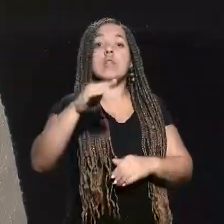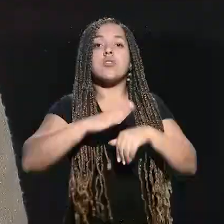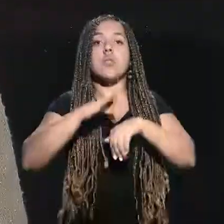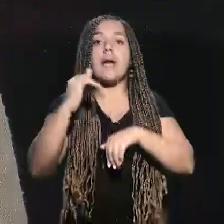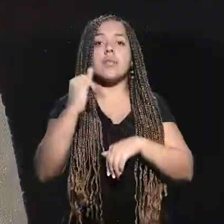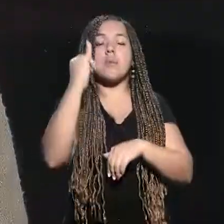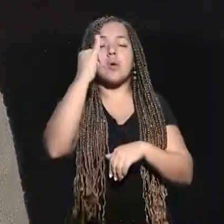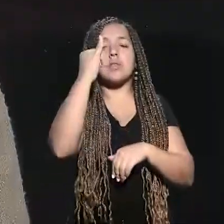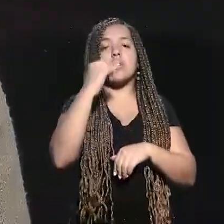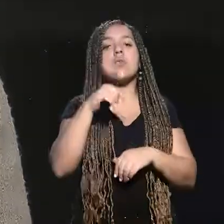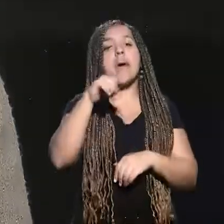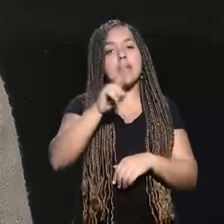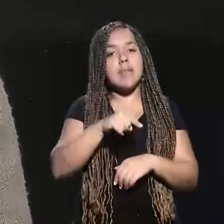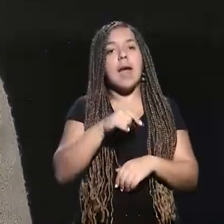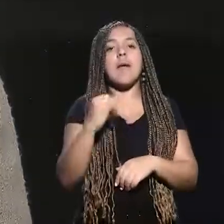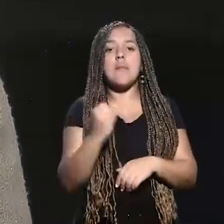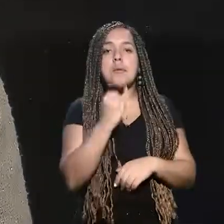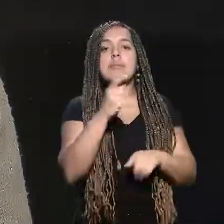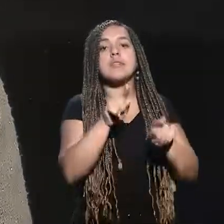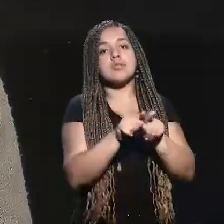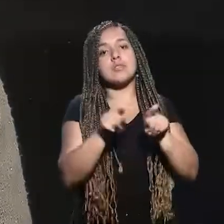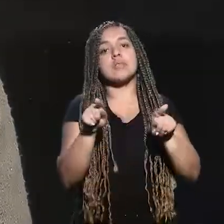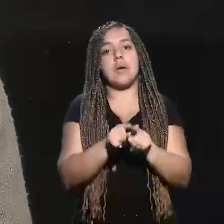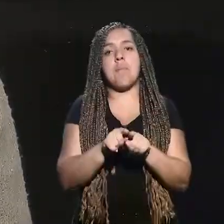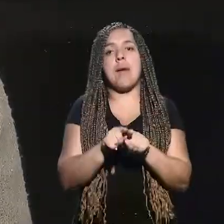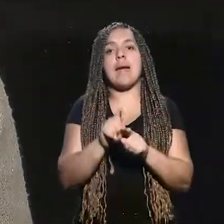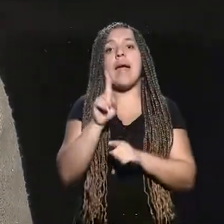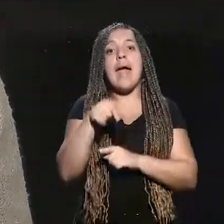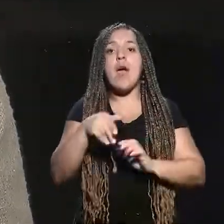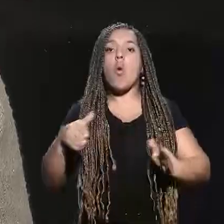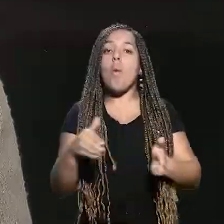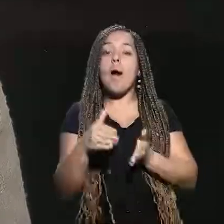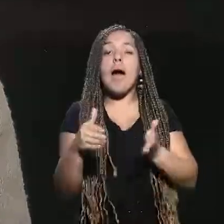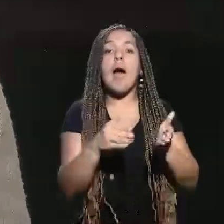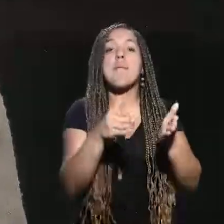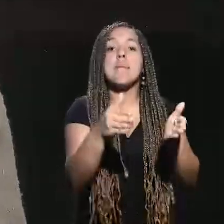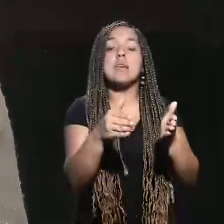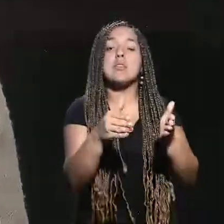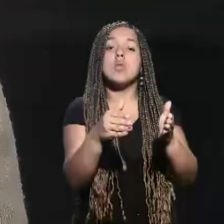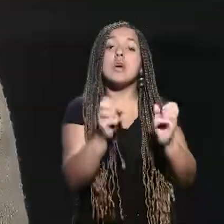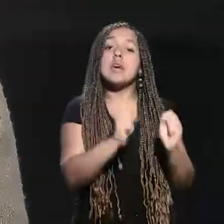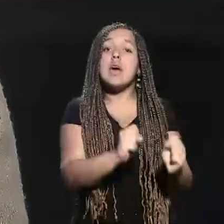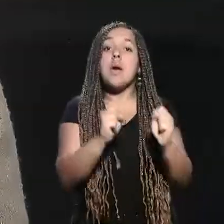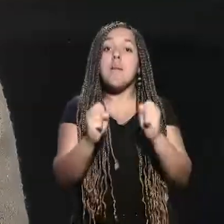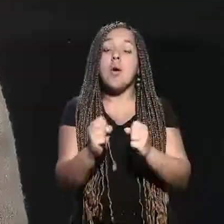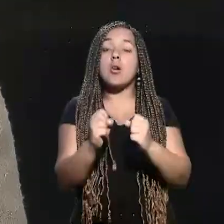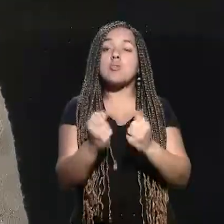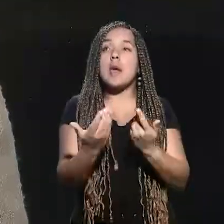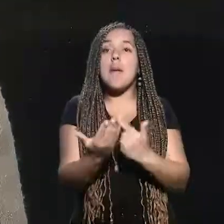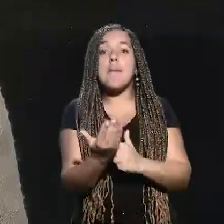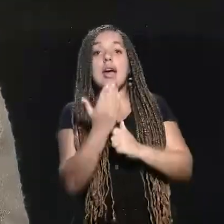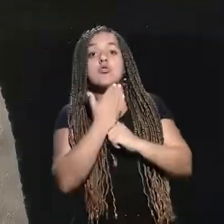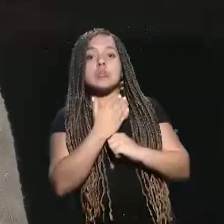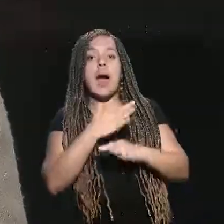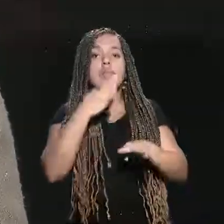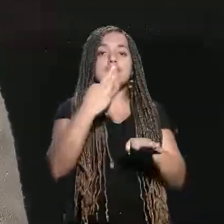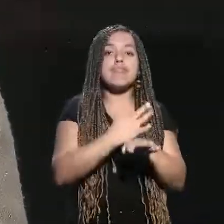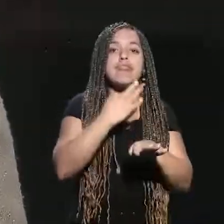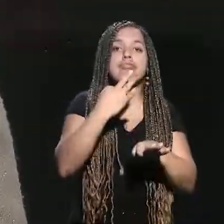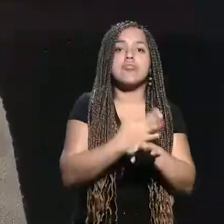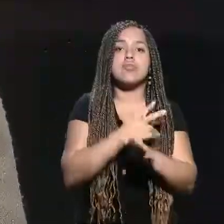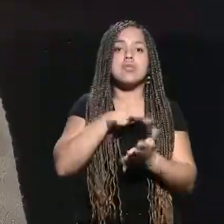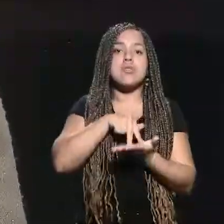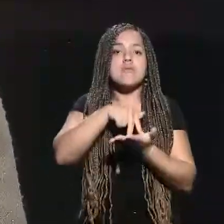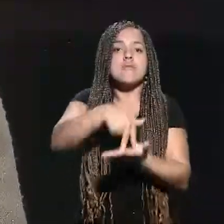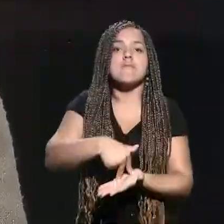mais emergenciais. Né? E, por outro lado, é um caminho que pode trabalhar resiliência,